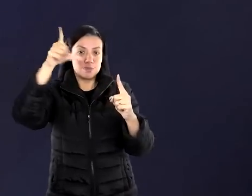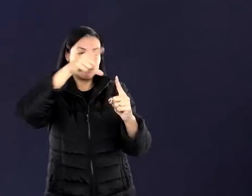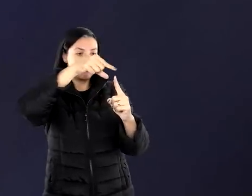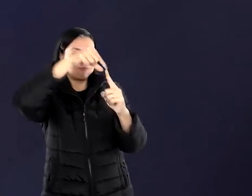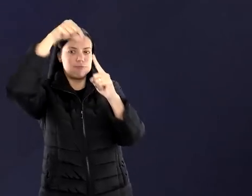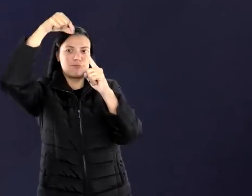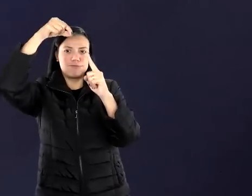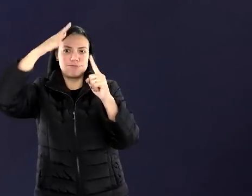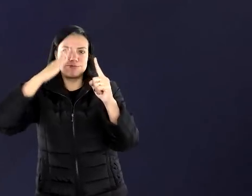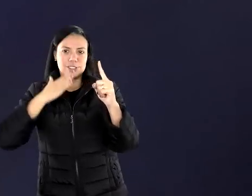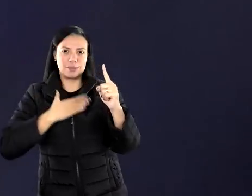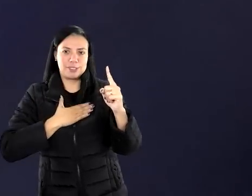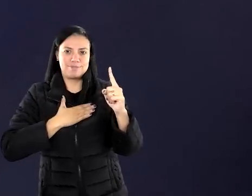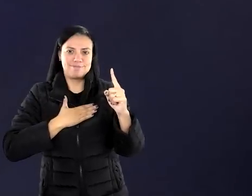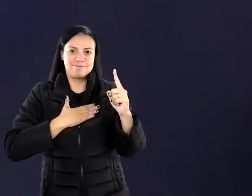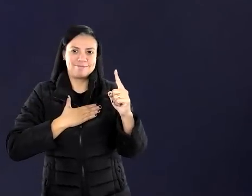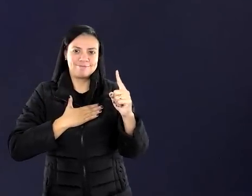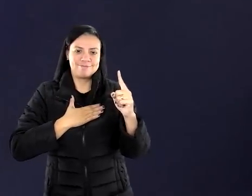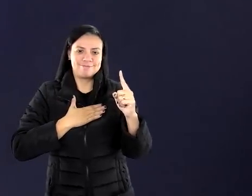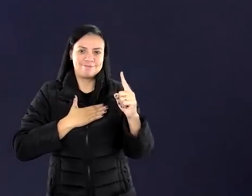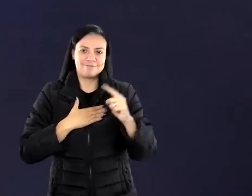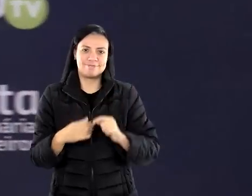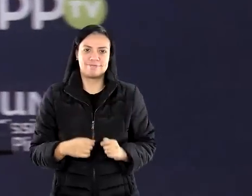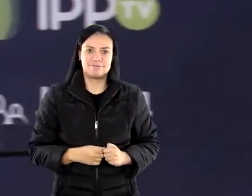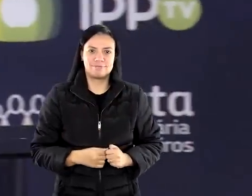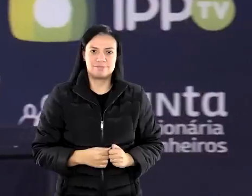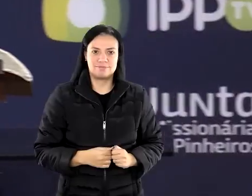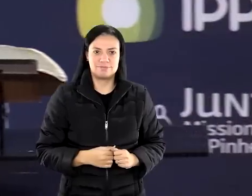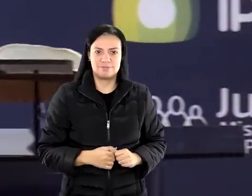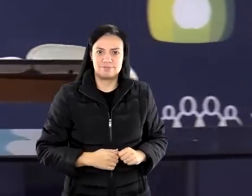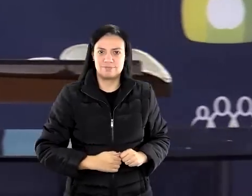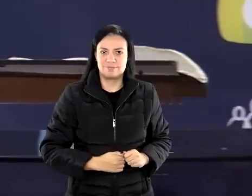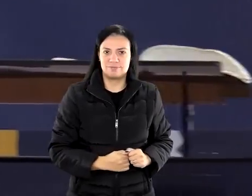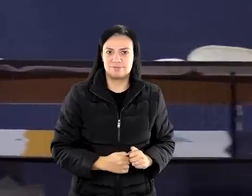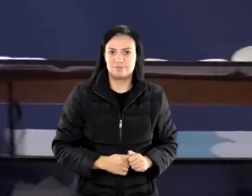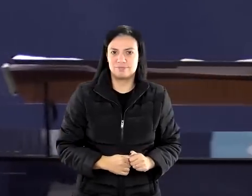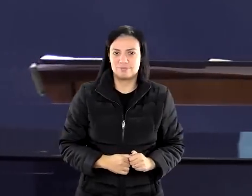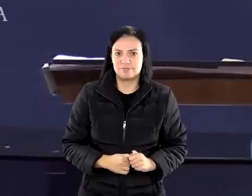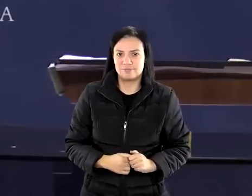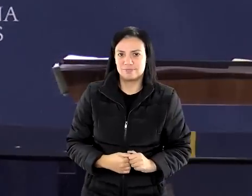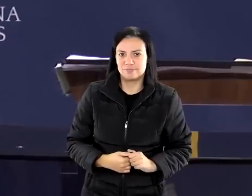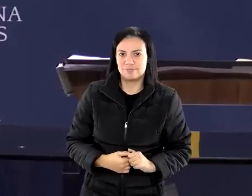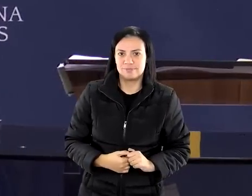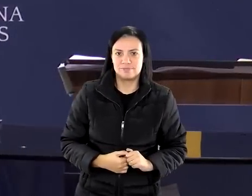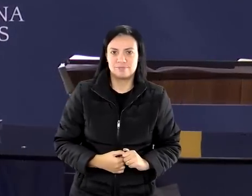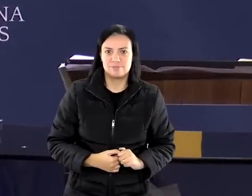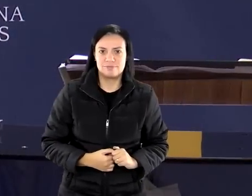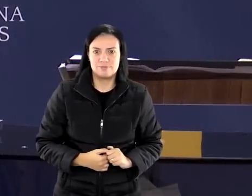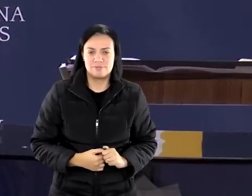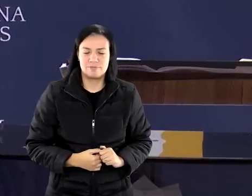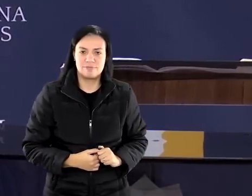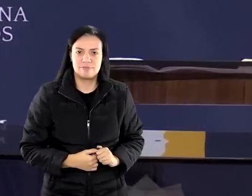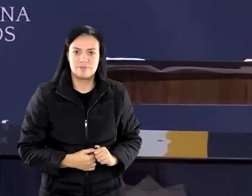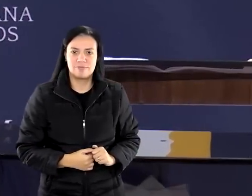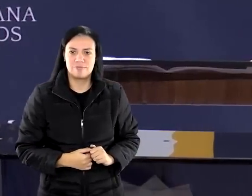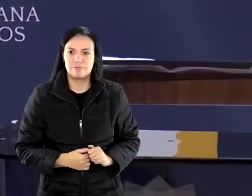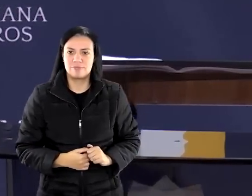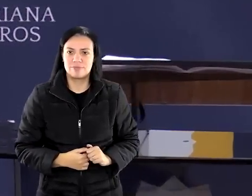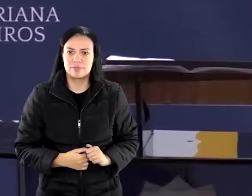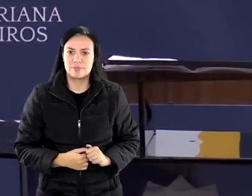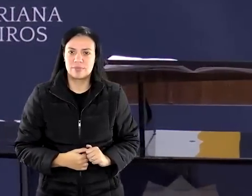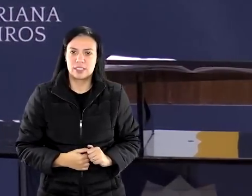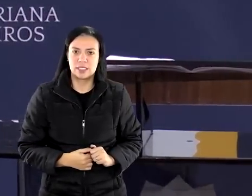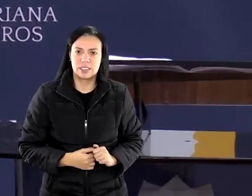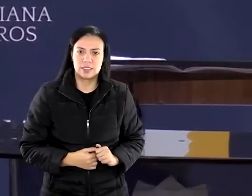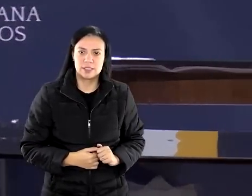escolheu. Quereis vós retirar-vos? Pedro disse: espera aí, Deus. Para quem o quê? Iremos